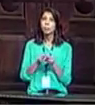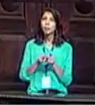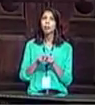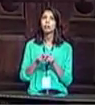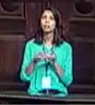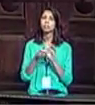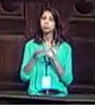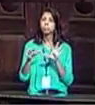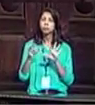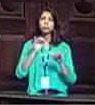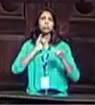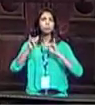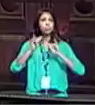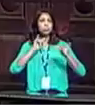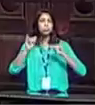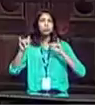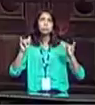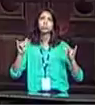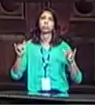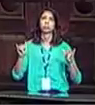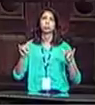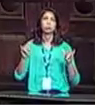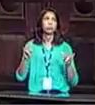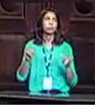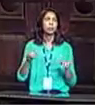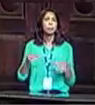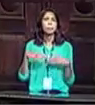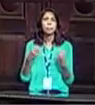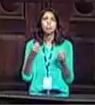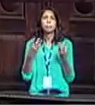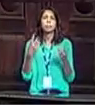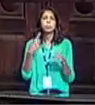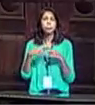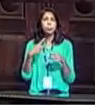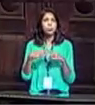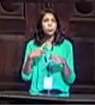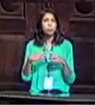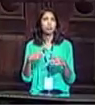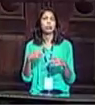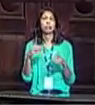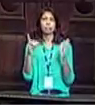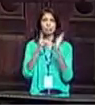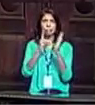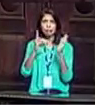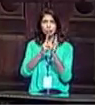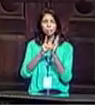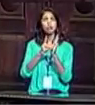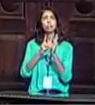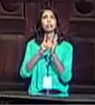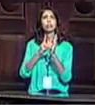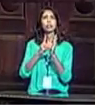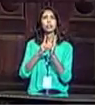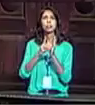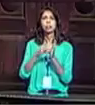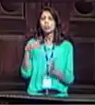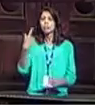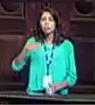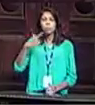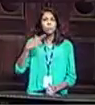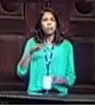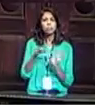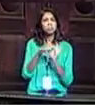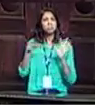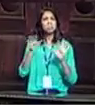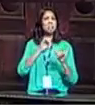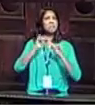Disponibilizar as informações. Ora, qual a razão do DETRAN não